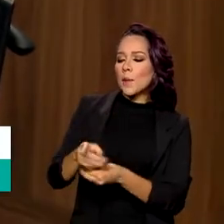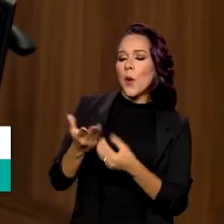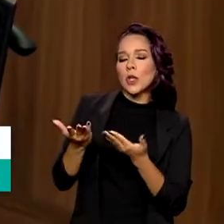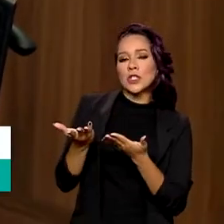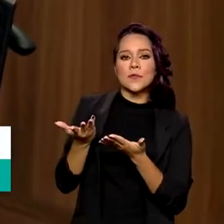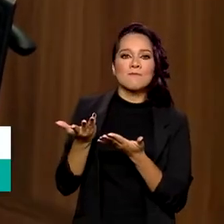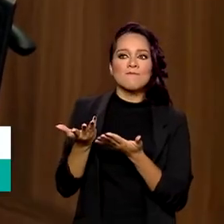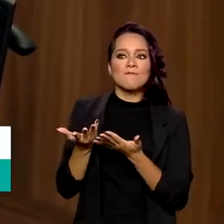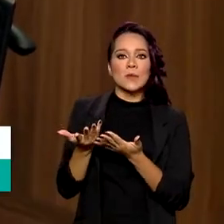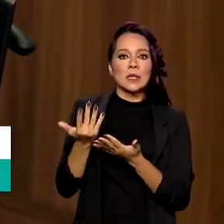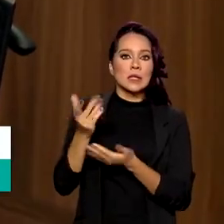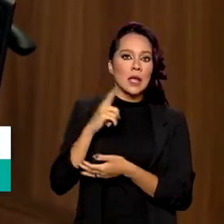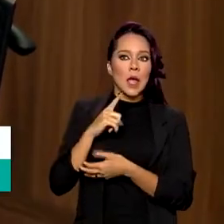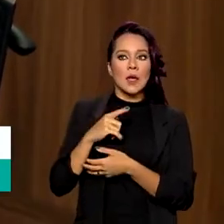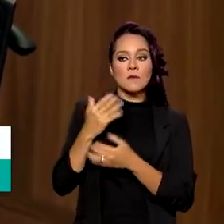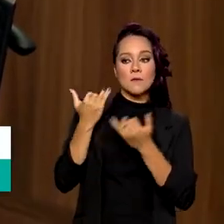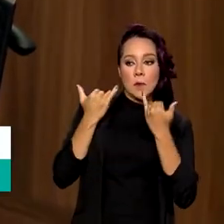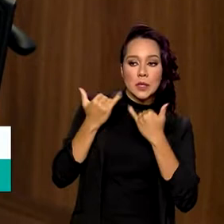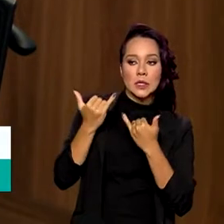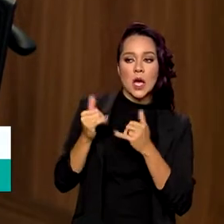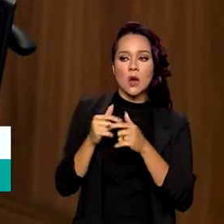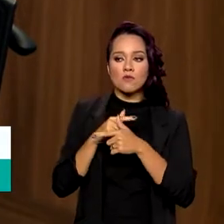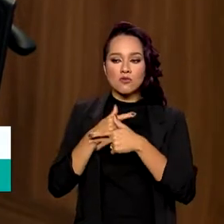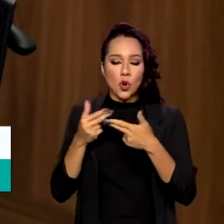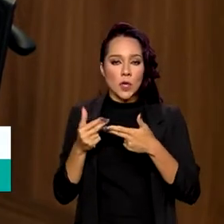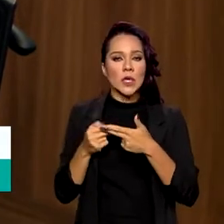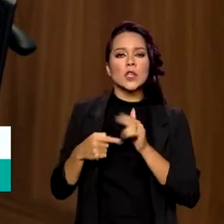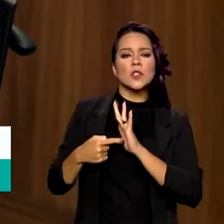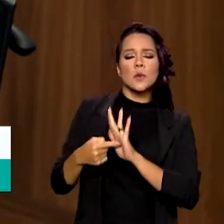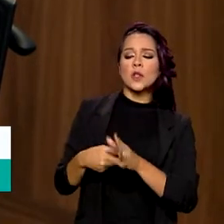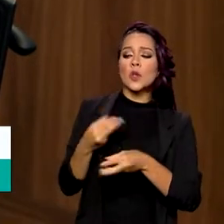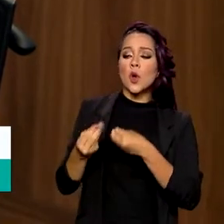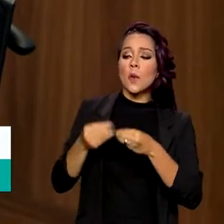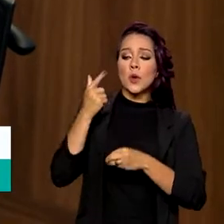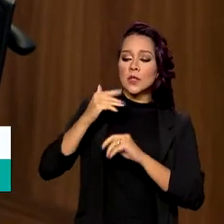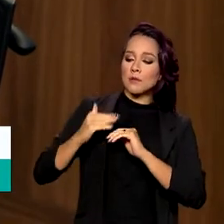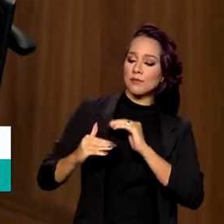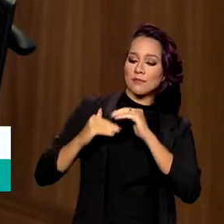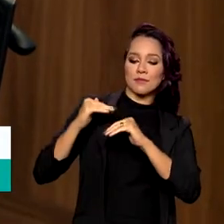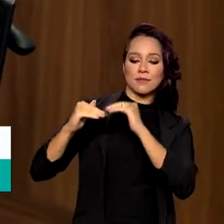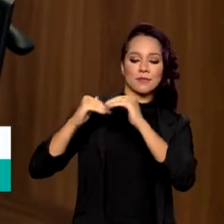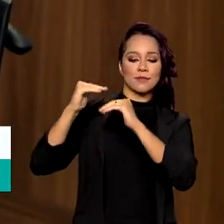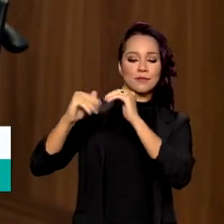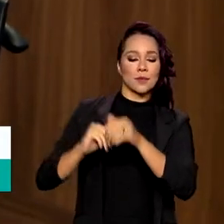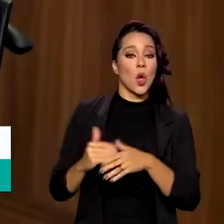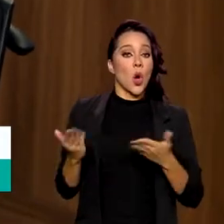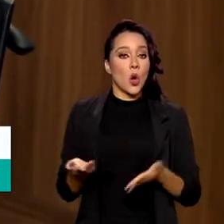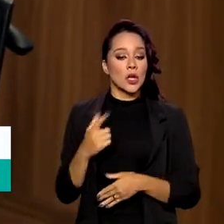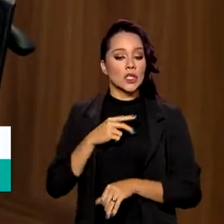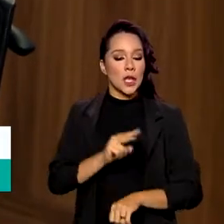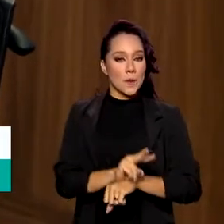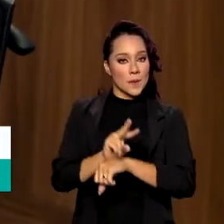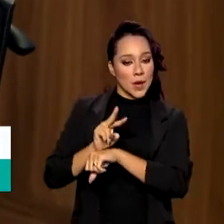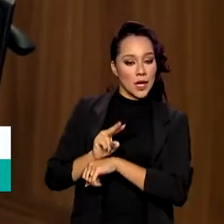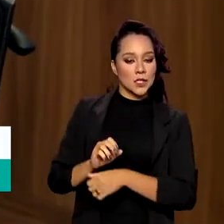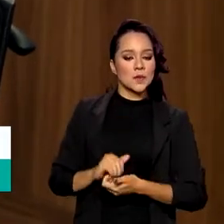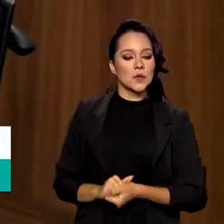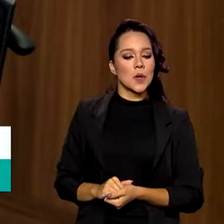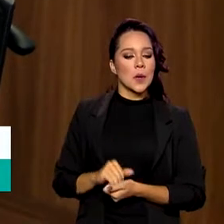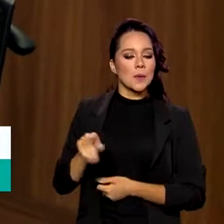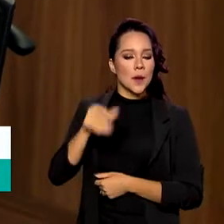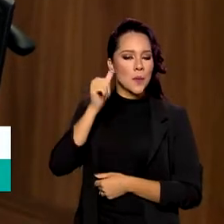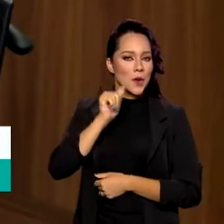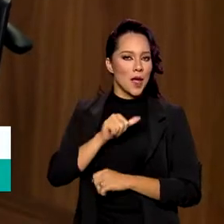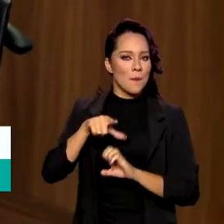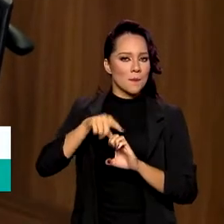formalizar por exemplo a gente passa a mostrar para ela as formas de crescimento nós temos hoje créditos para aquela